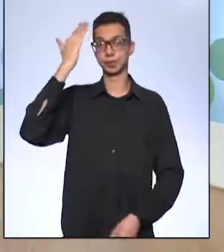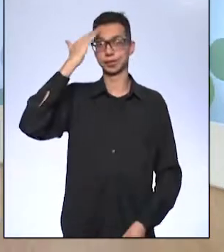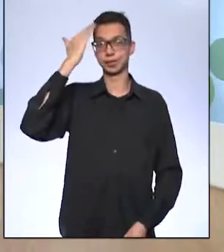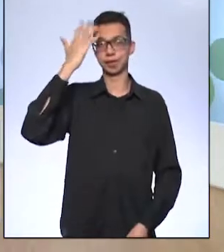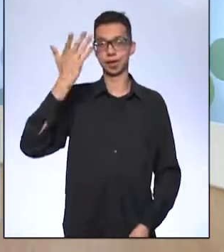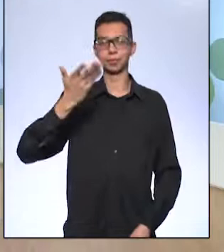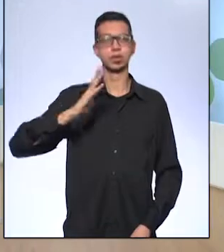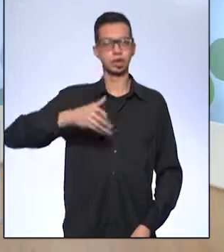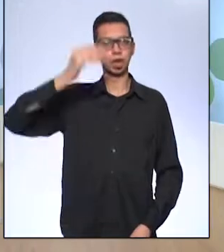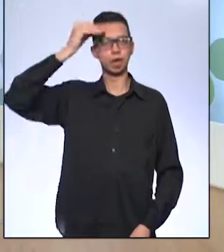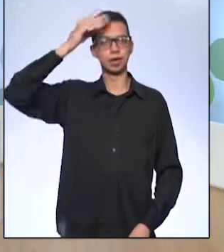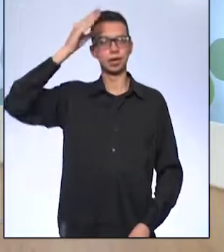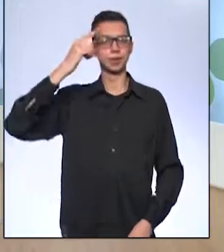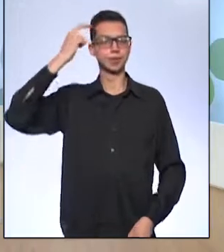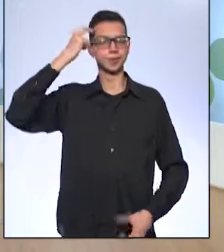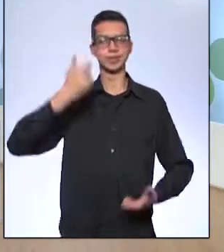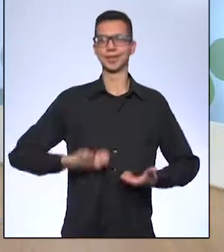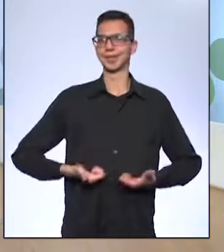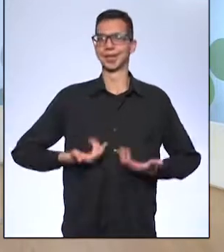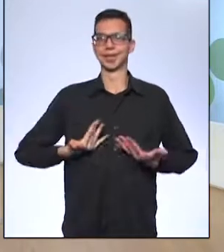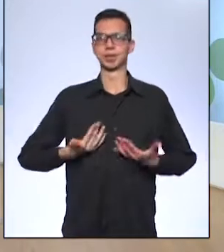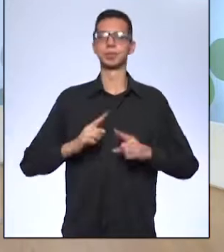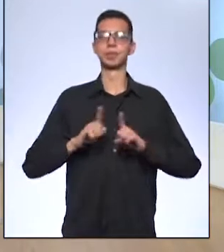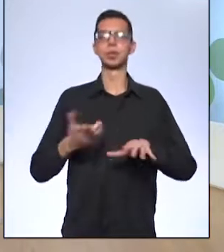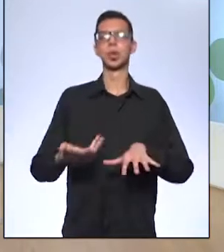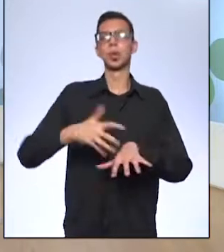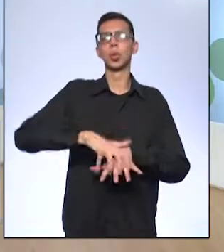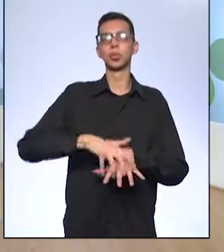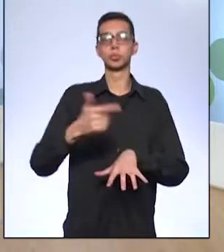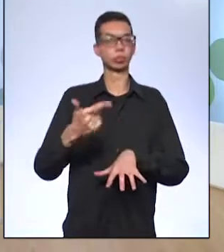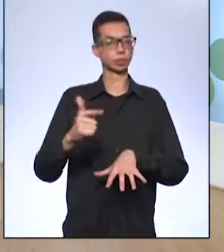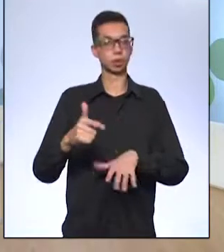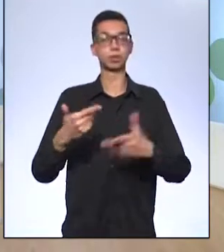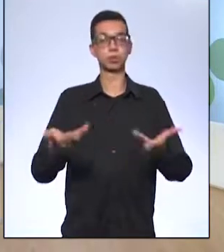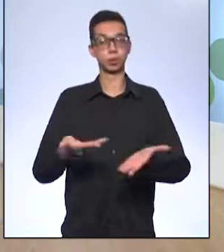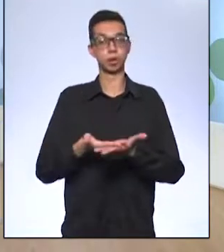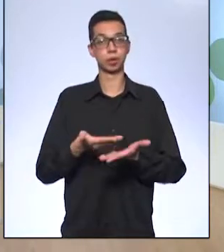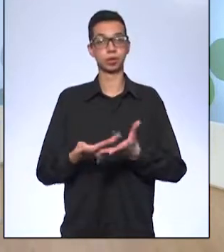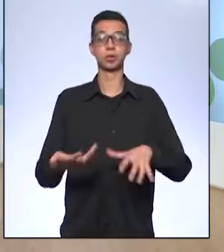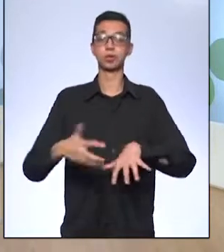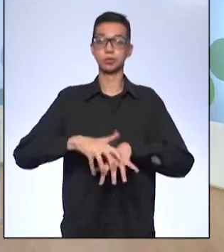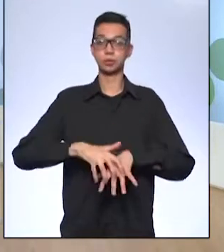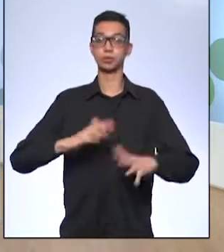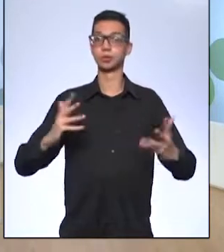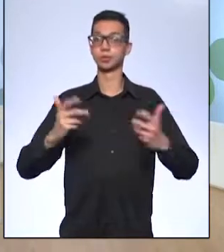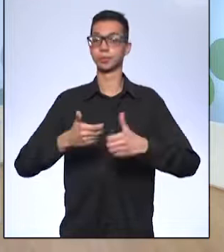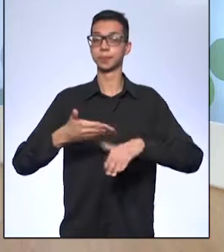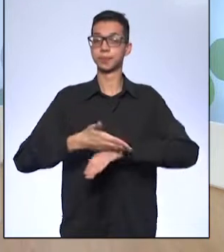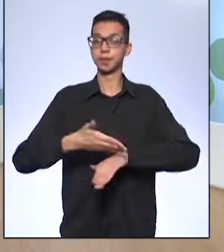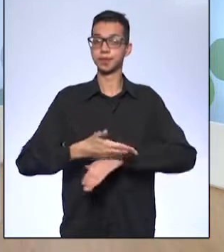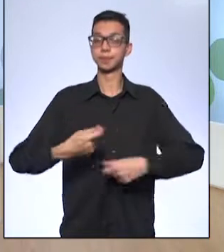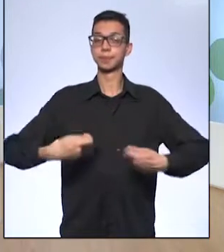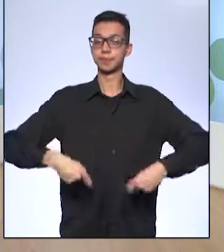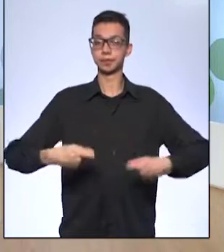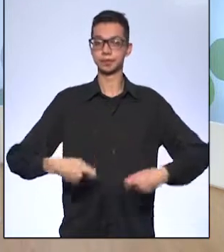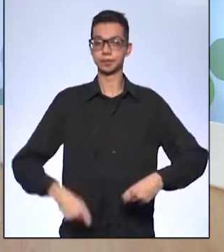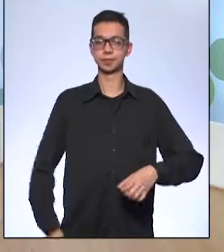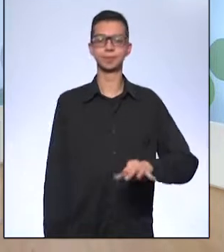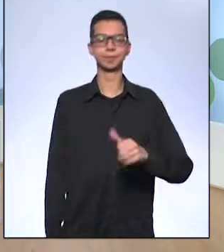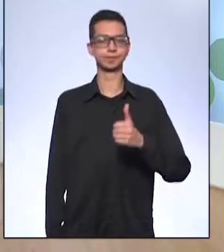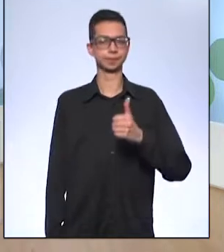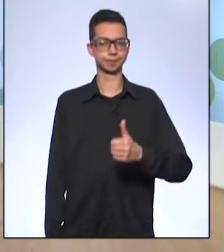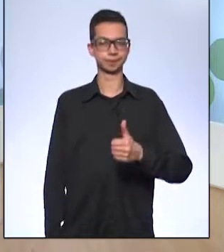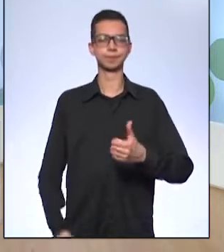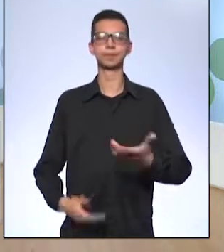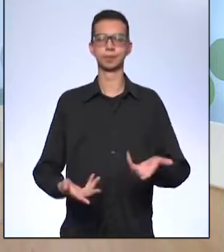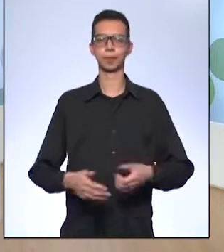aula inclusiva, é o que a gente quer fazer, uma aula que todo mundo possa participar, certo? Então, a gente teve várias interações, né, professora